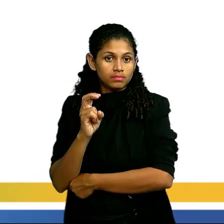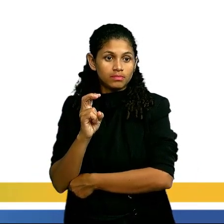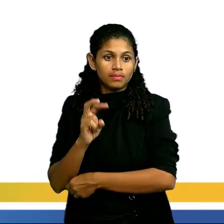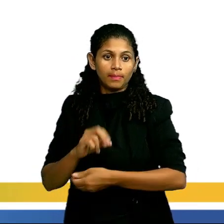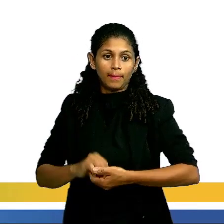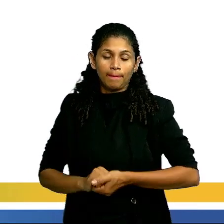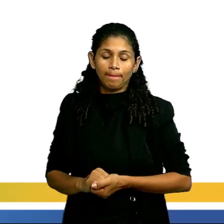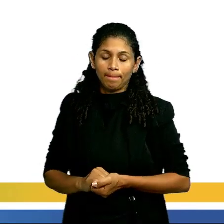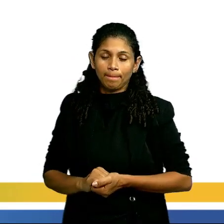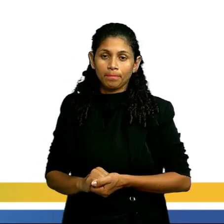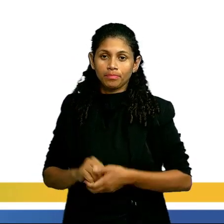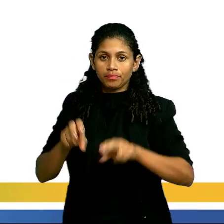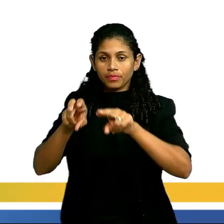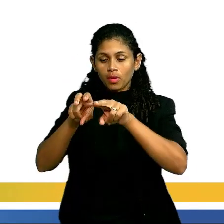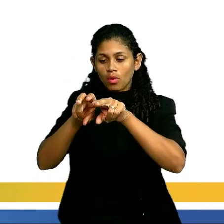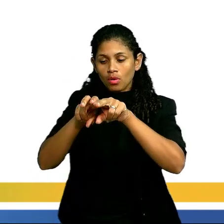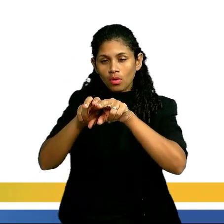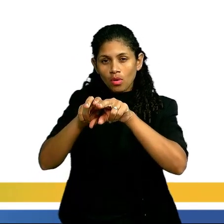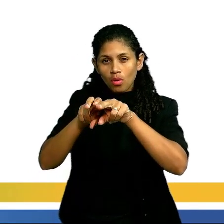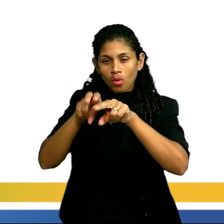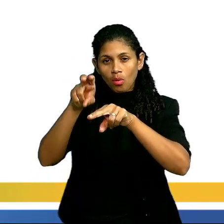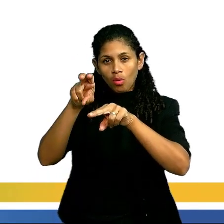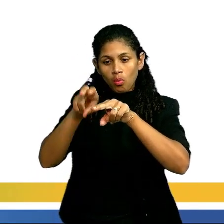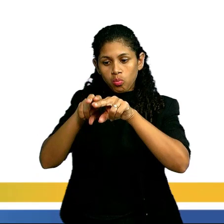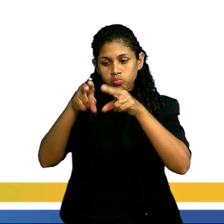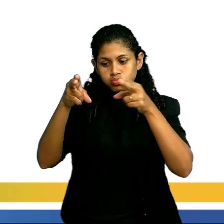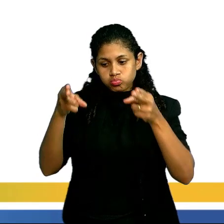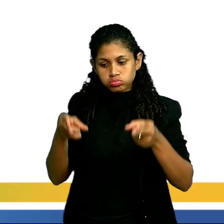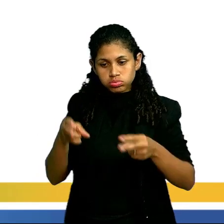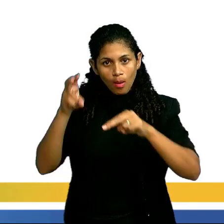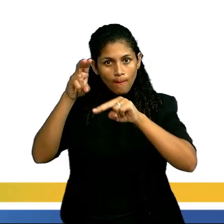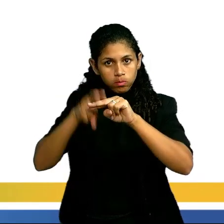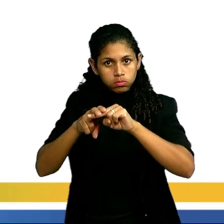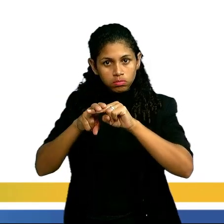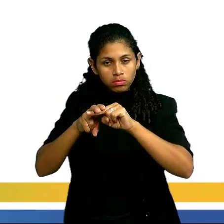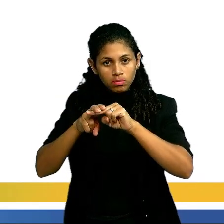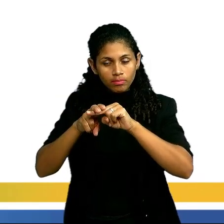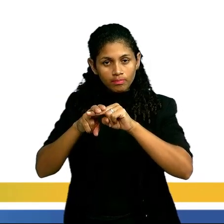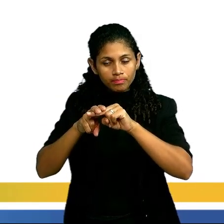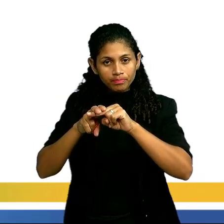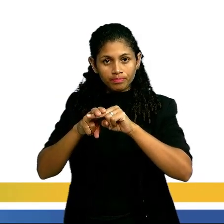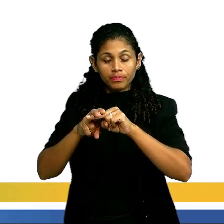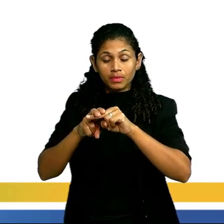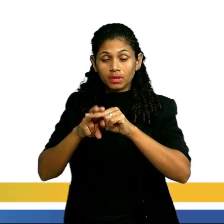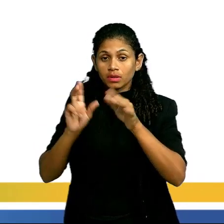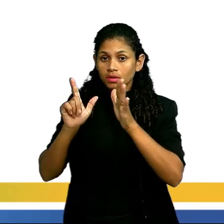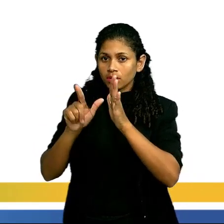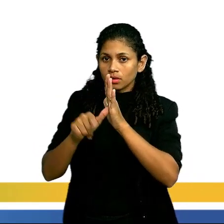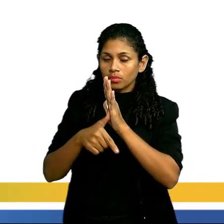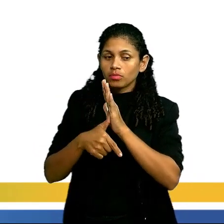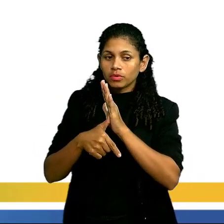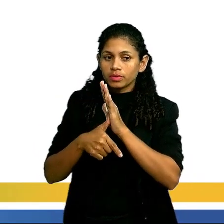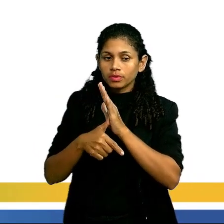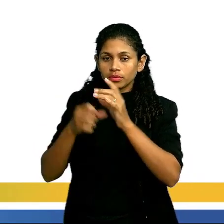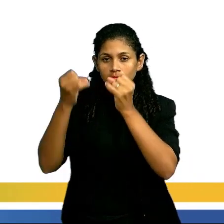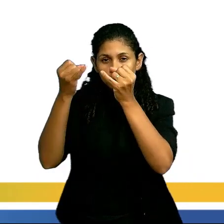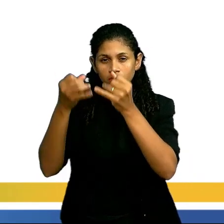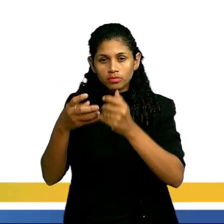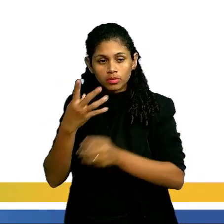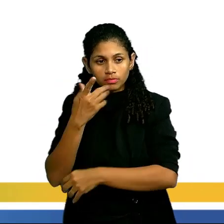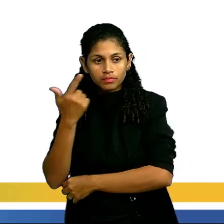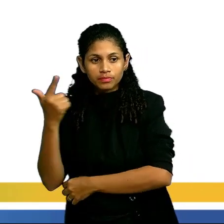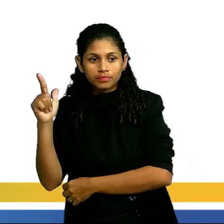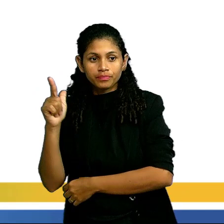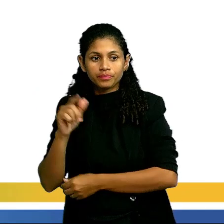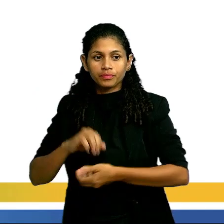aí os assentos. Então, vamos lá. Só os assentos, depois eu falo o encosto, tá? Em cada letra. Então vamos lá. Letra A,